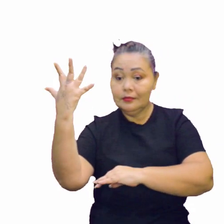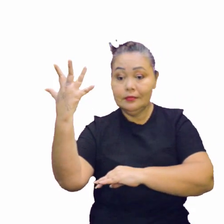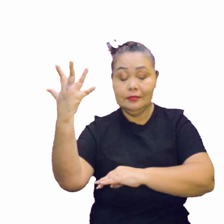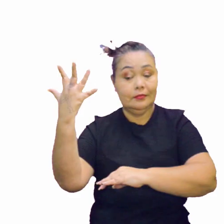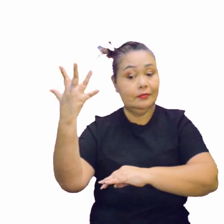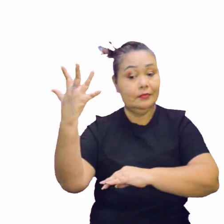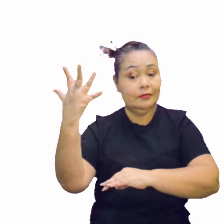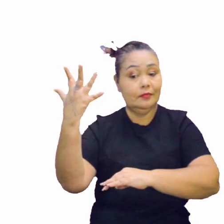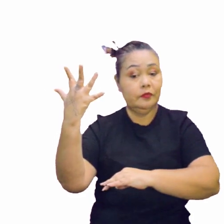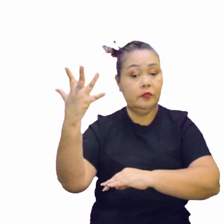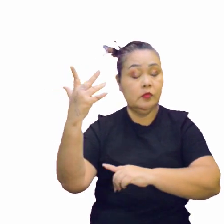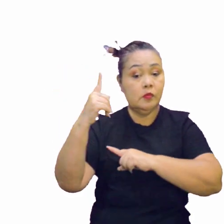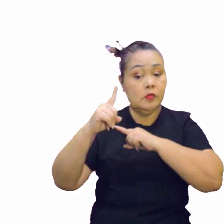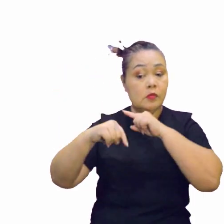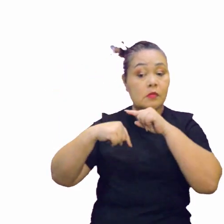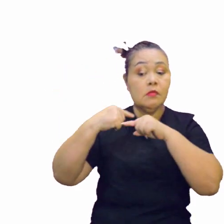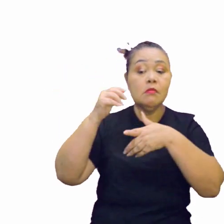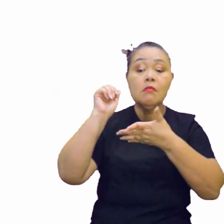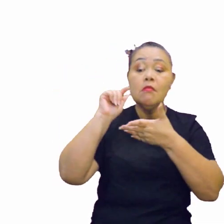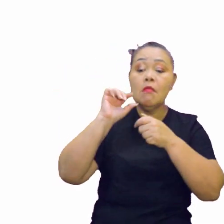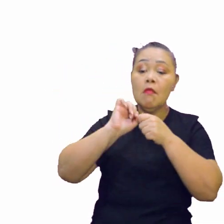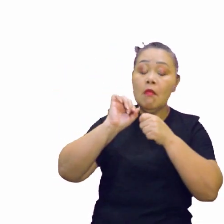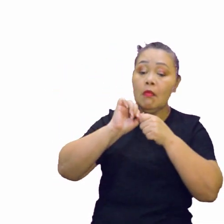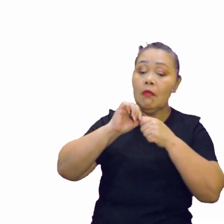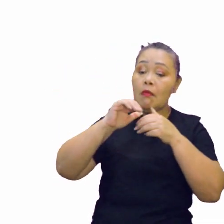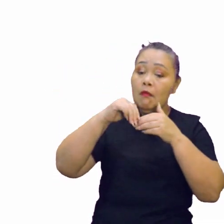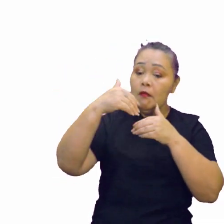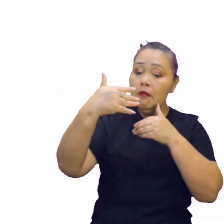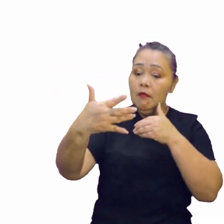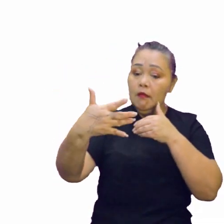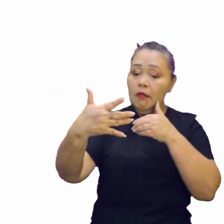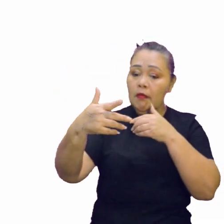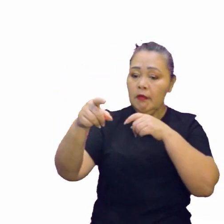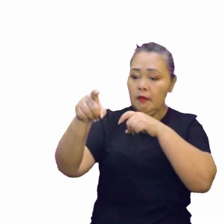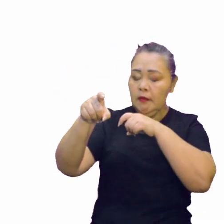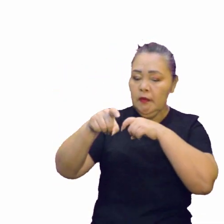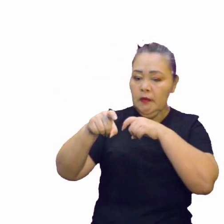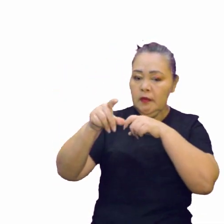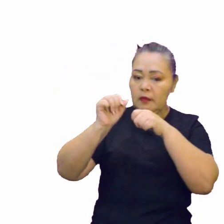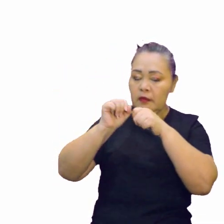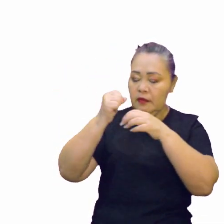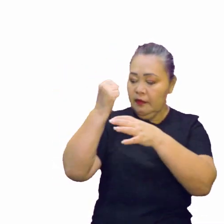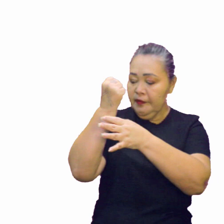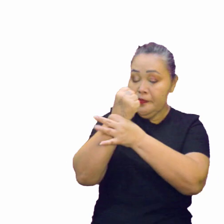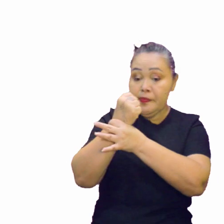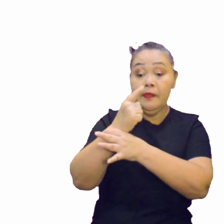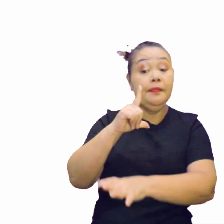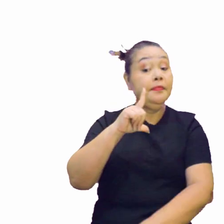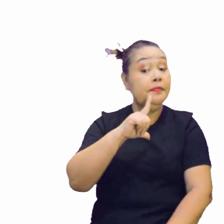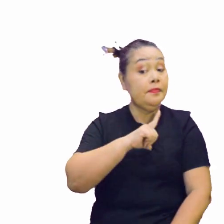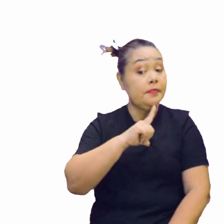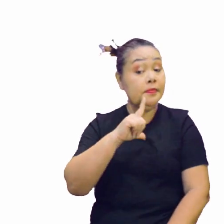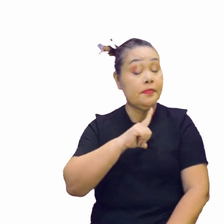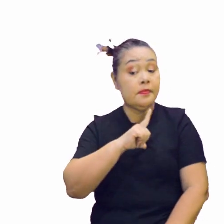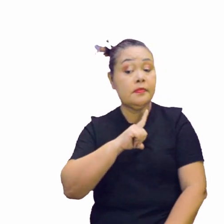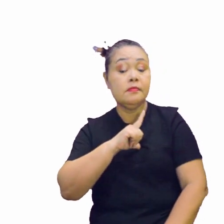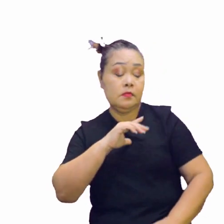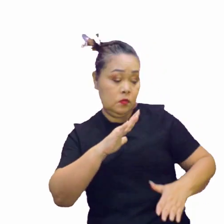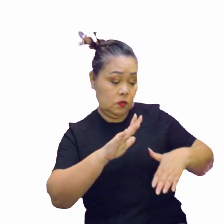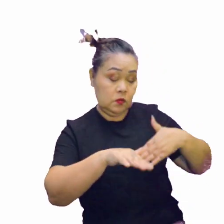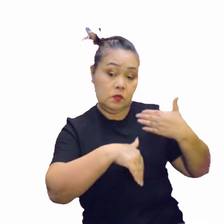as atividades de campo. Isso vai garantir que tenhamos aí um produto